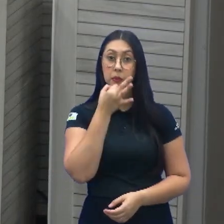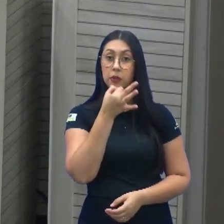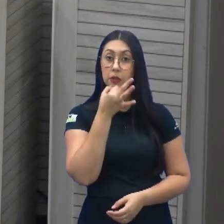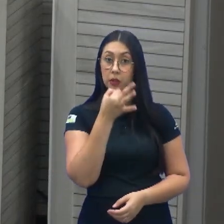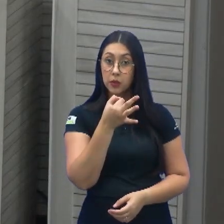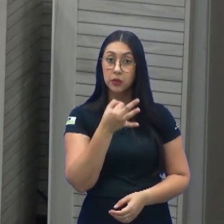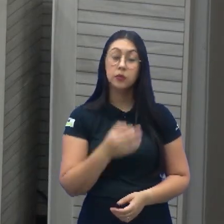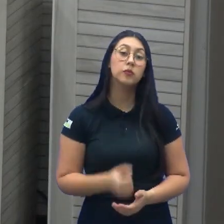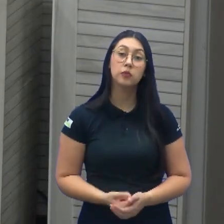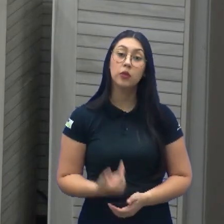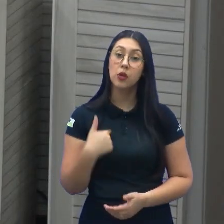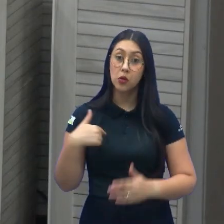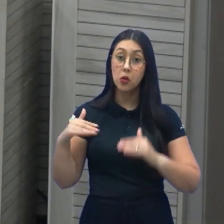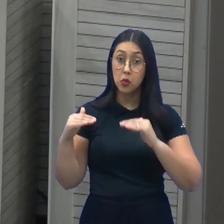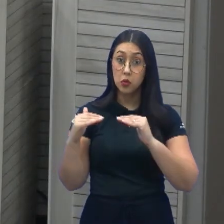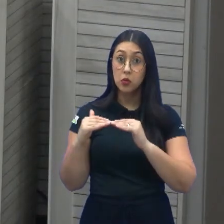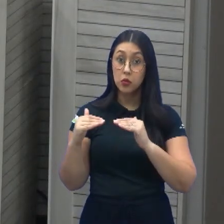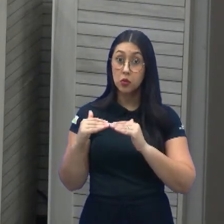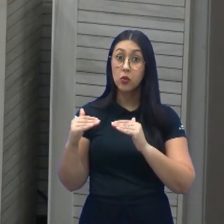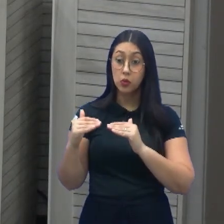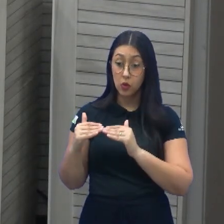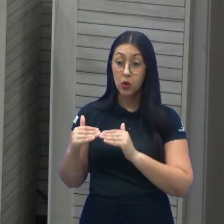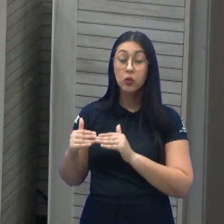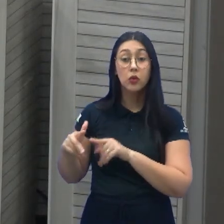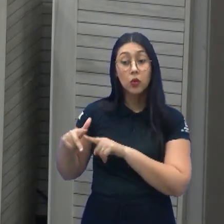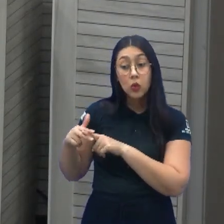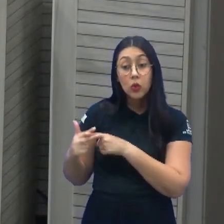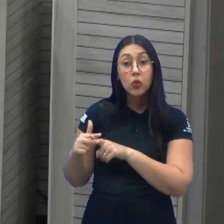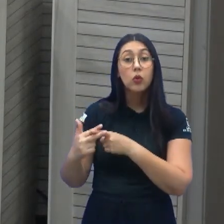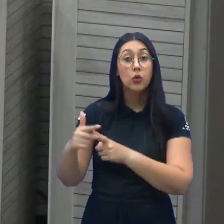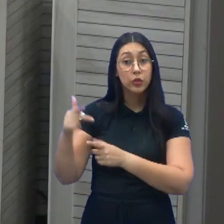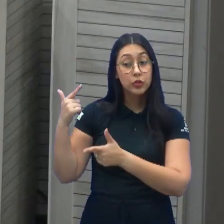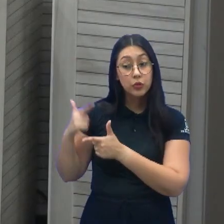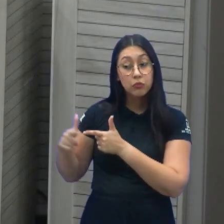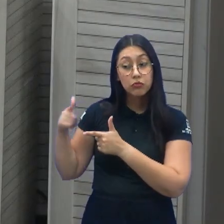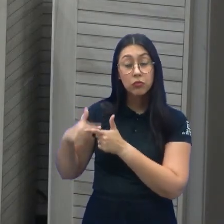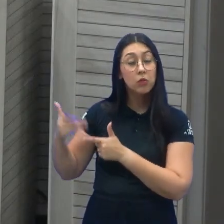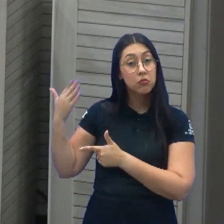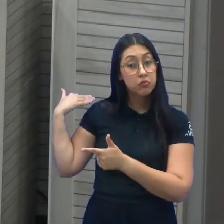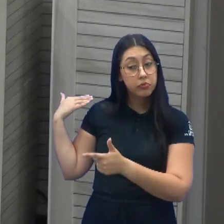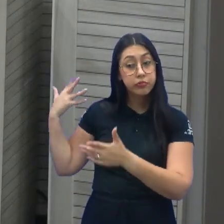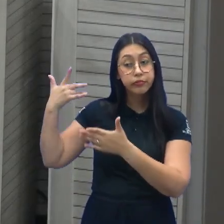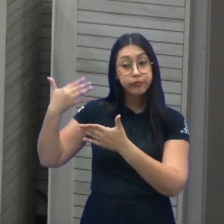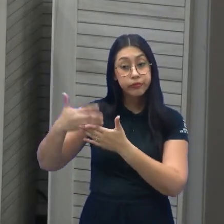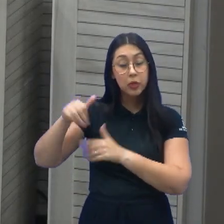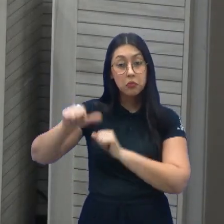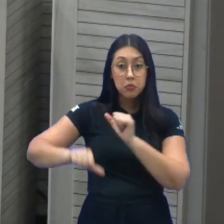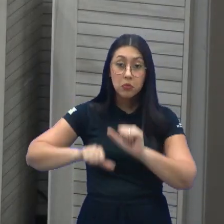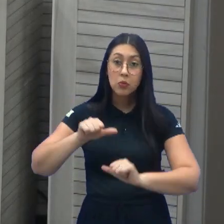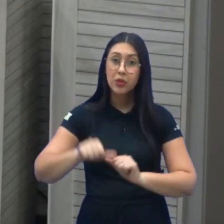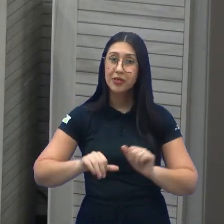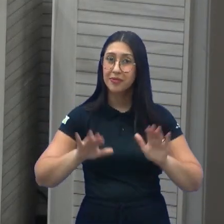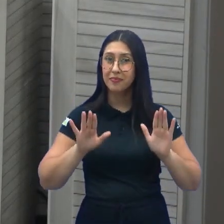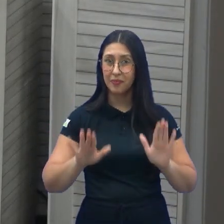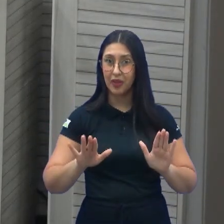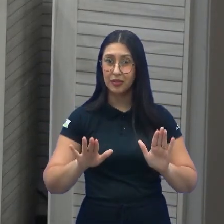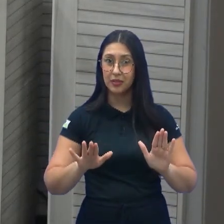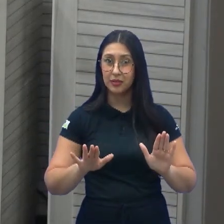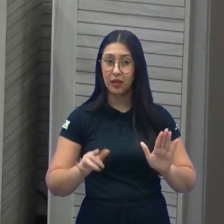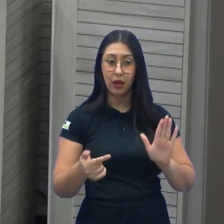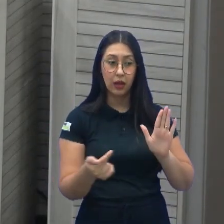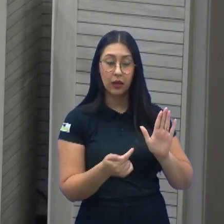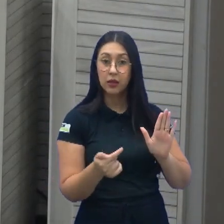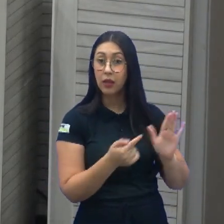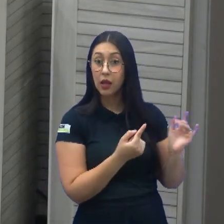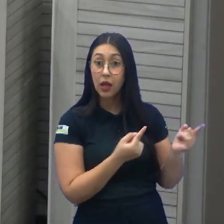Eu sou a favor que haja reparação histórica, sim, somos a favor. Agora, a matéria é contra